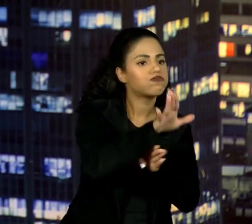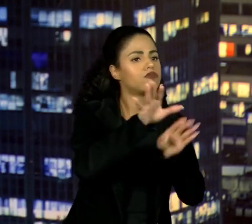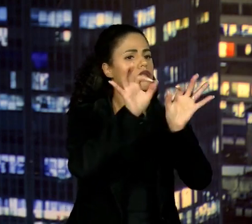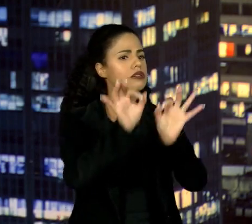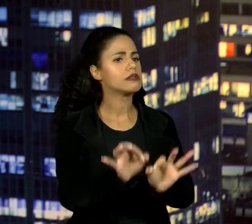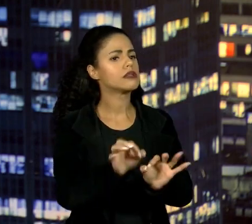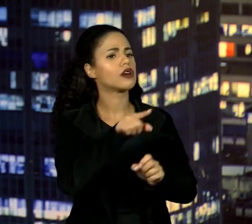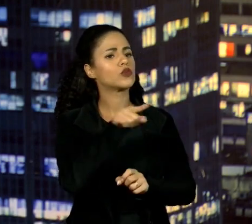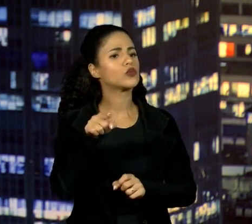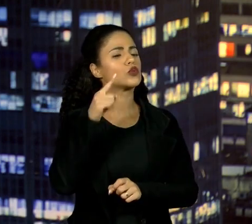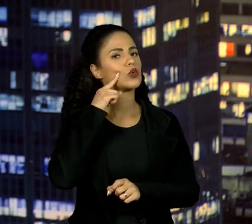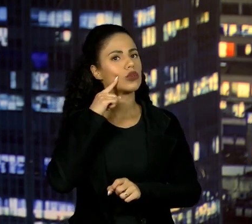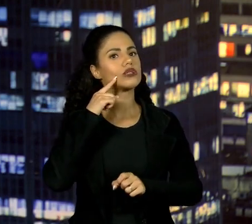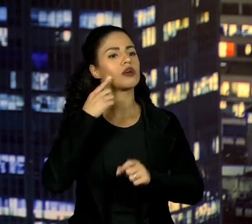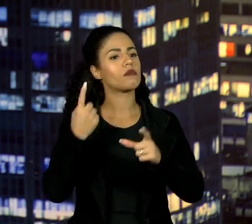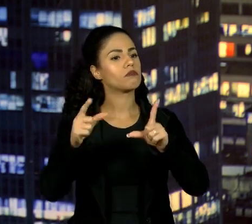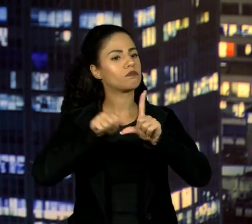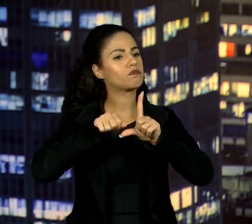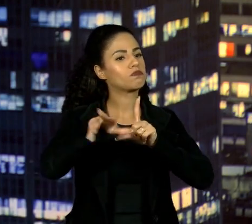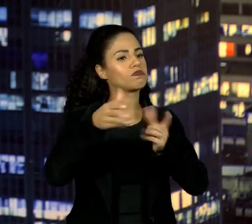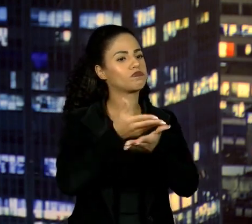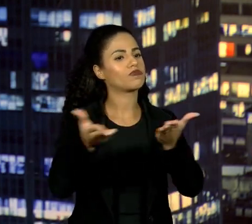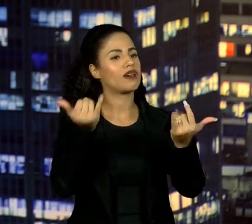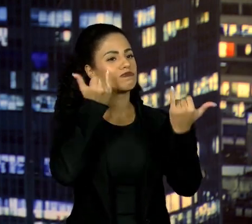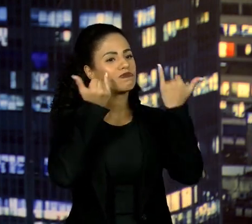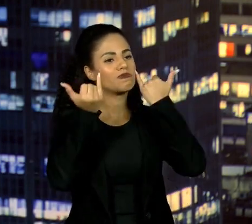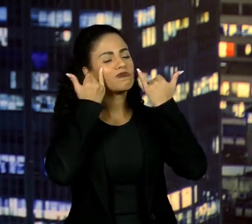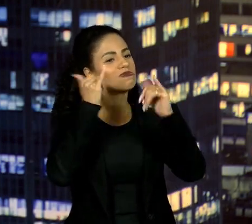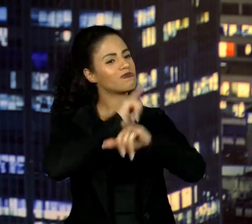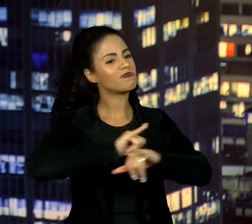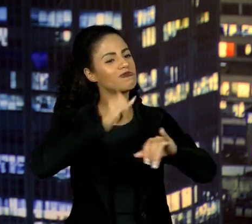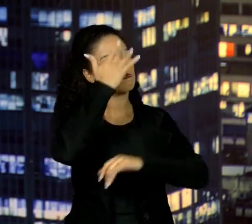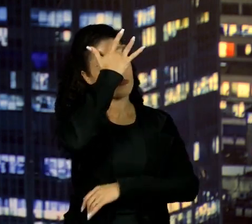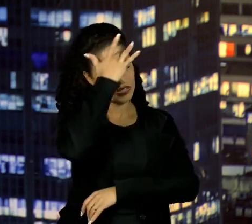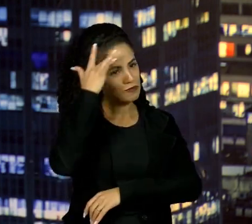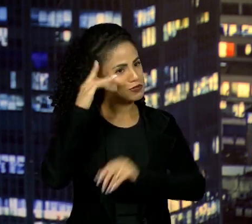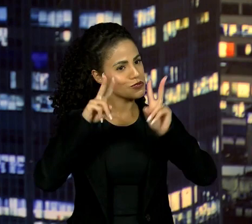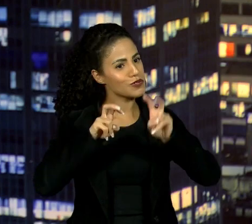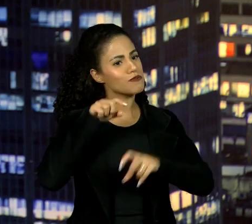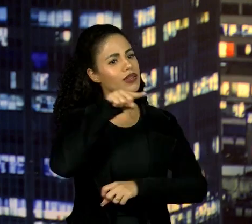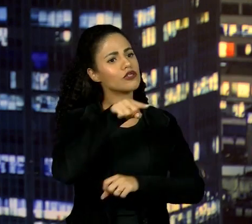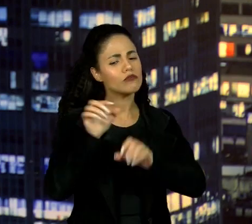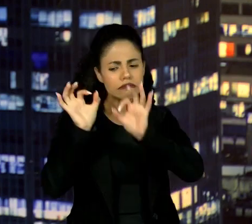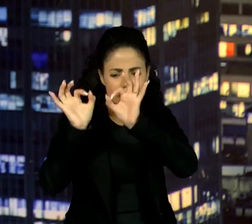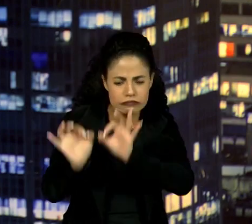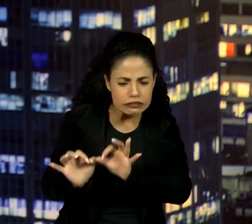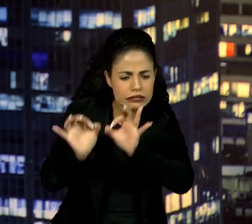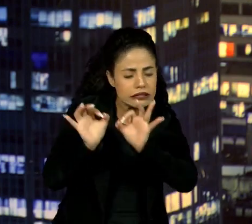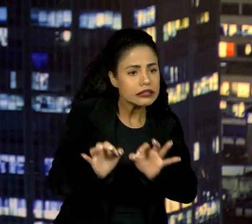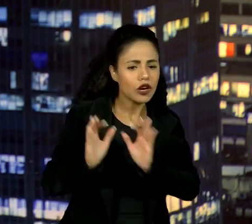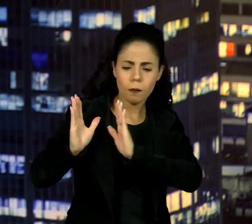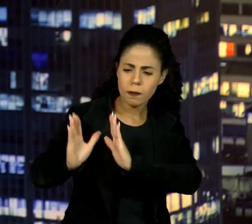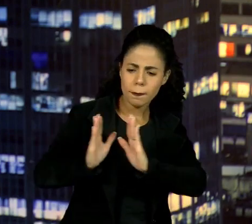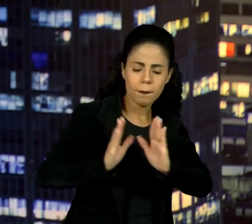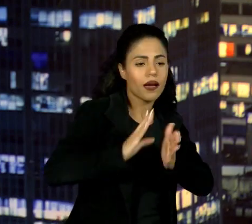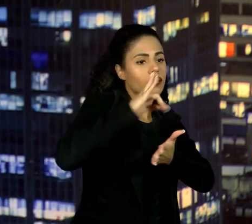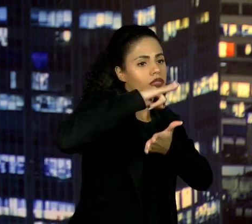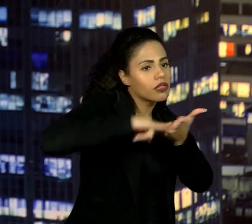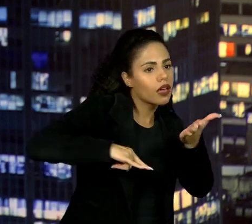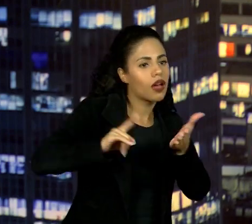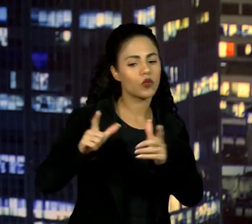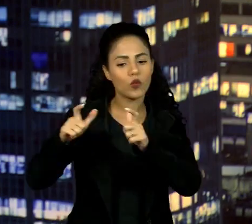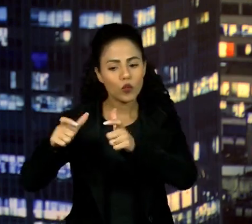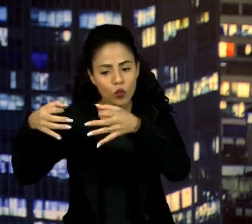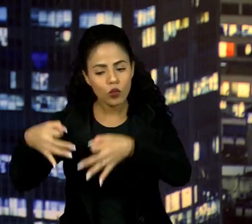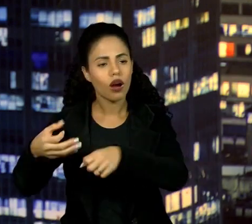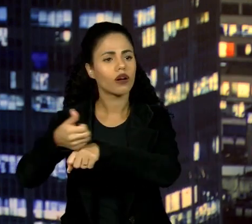são ótimos influenciadores para passar essa informação. Né? Fazer tudo certinho, do jeito que eles fizeram, com a mediação de uma